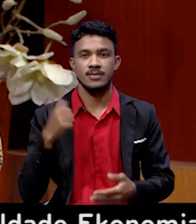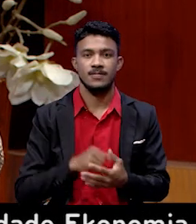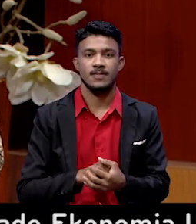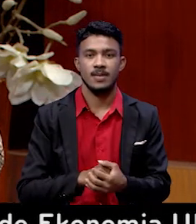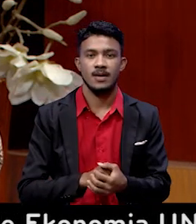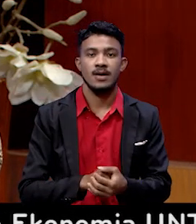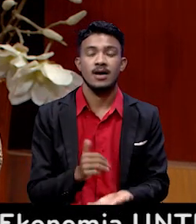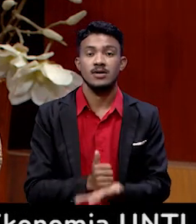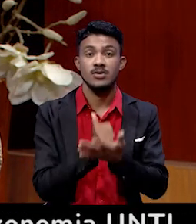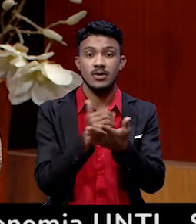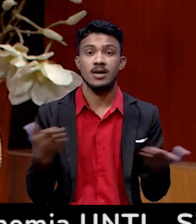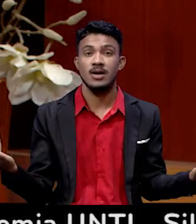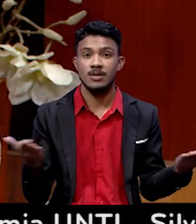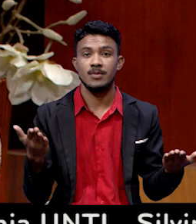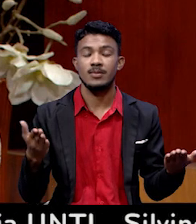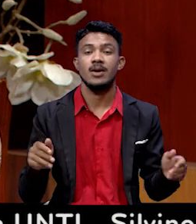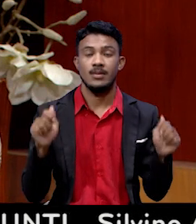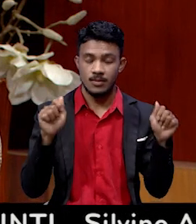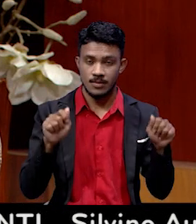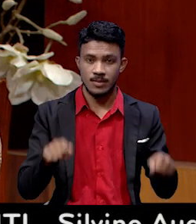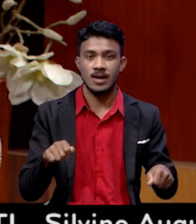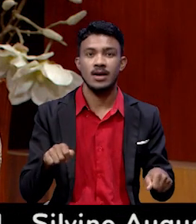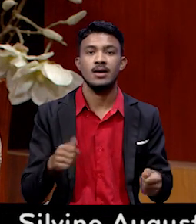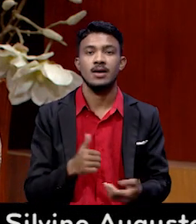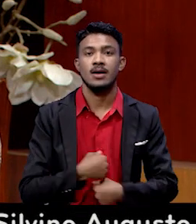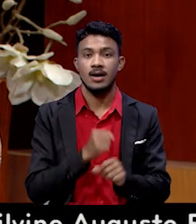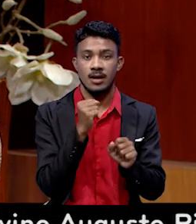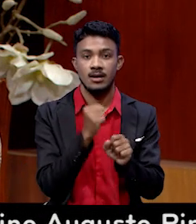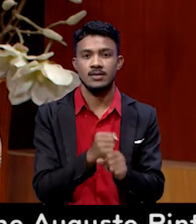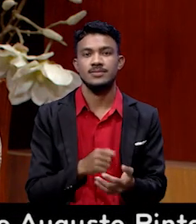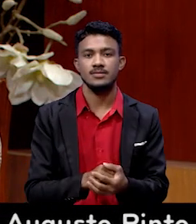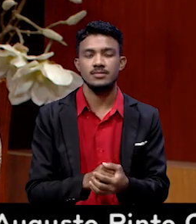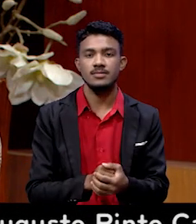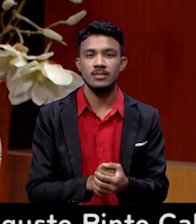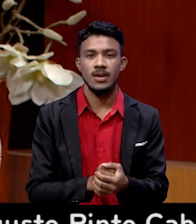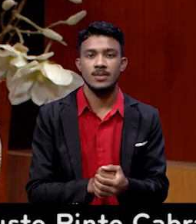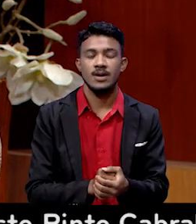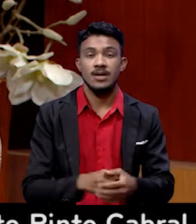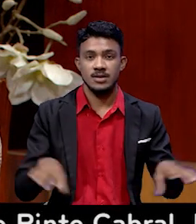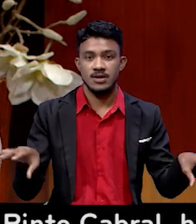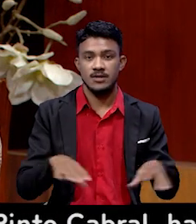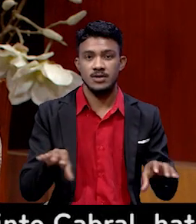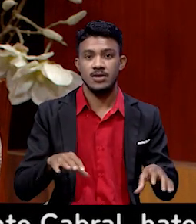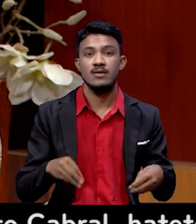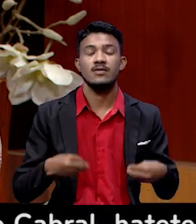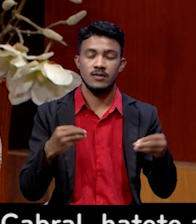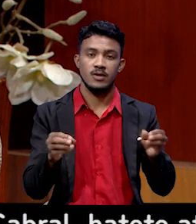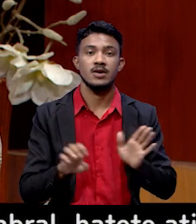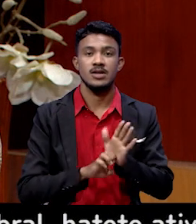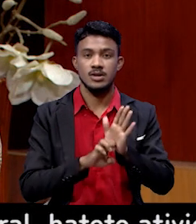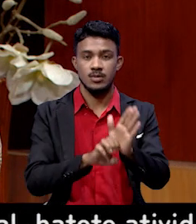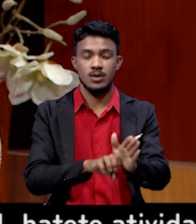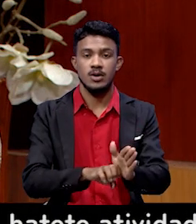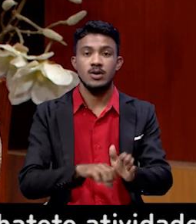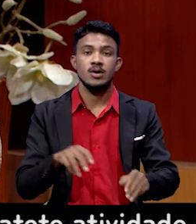Atendimento não é, mas tem que integrado. Agora, cabe para gestores. Ao for exemplo, nesse hospital Guido